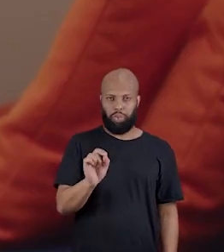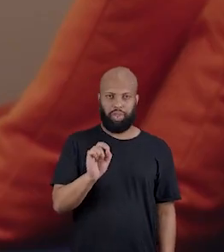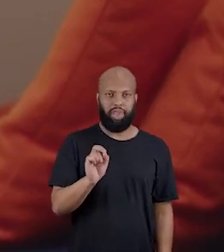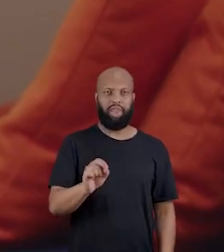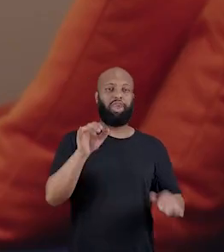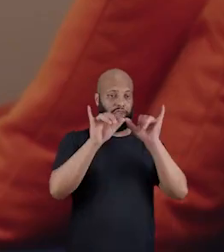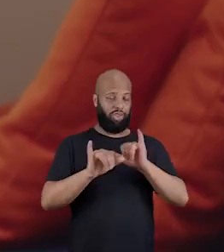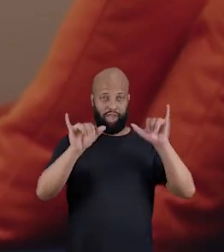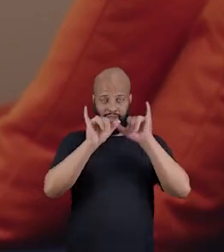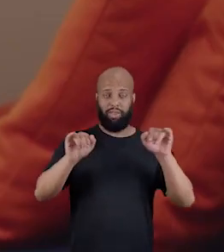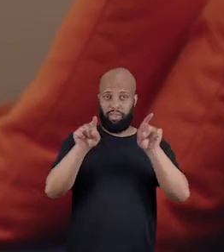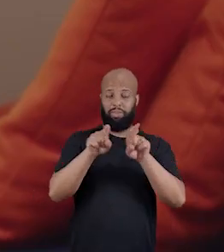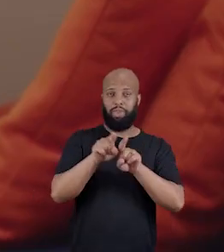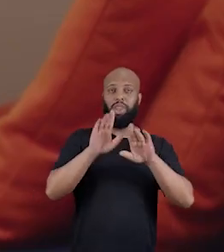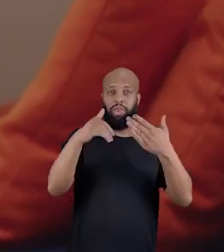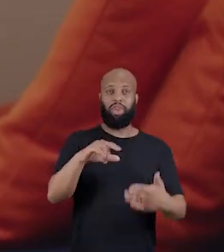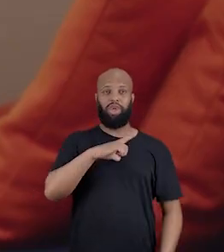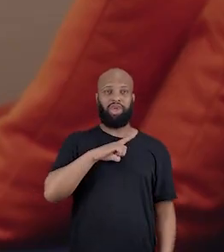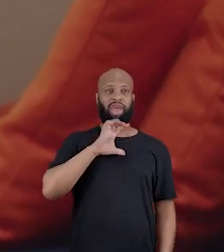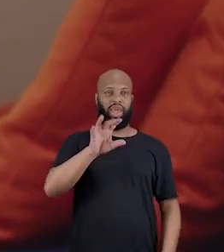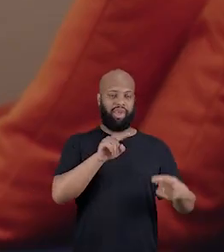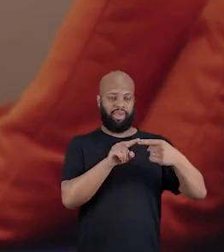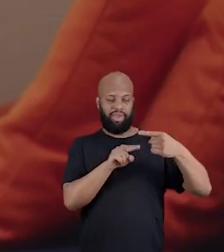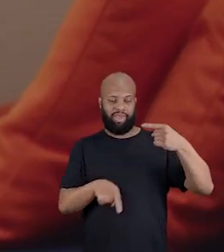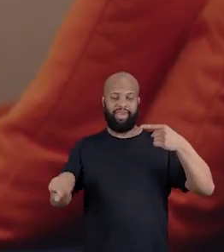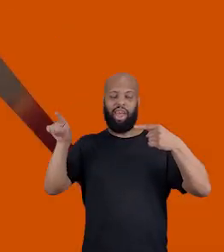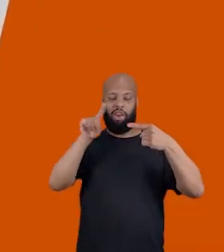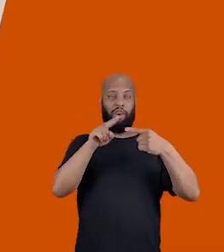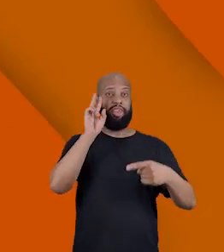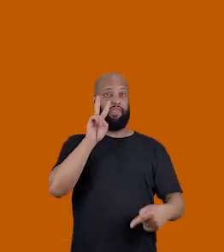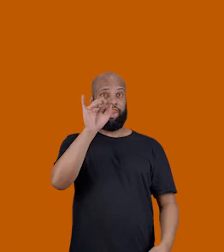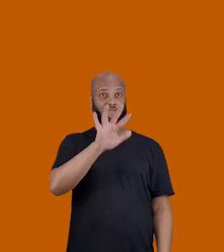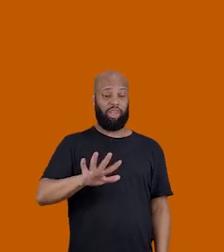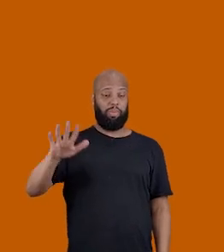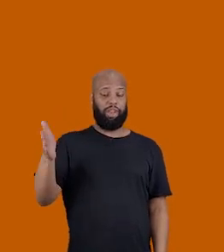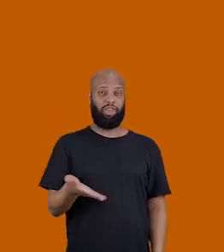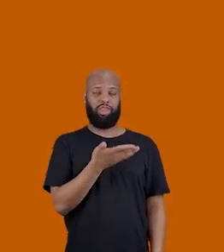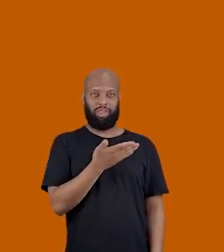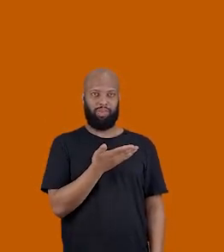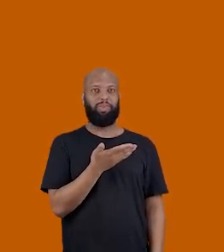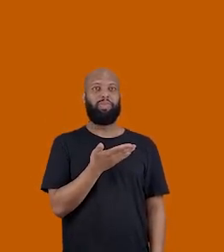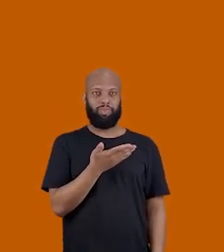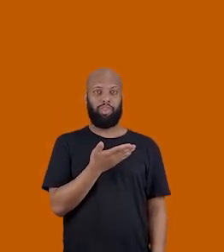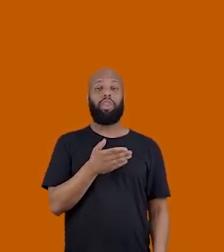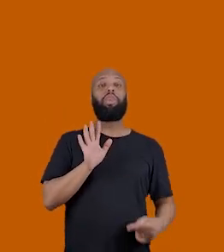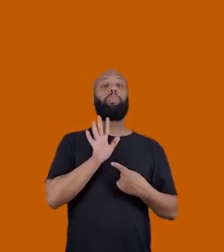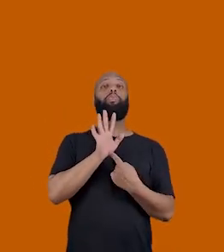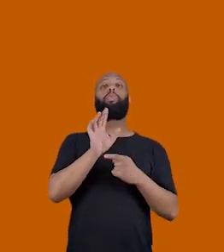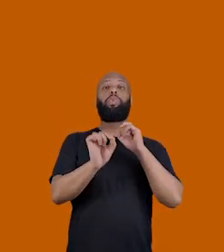sobre a divulgação e tudo mais, e aí colocaram essa roda. Essa roda nada mais é, gente, do que quadrantes que